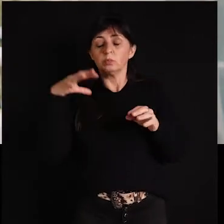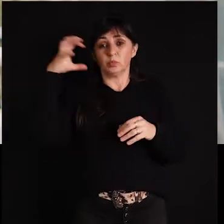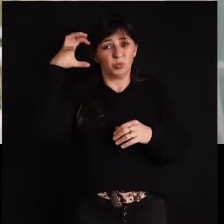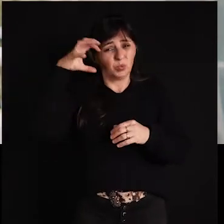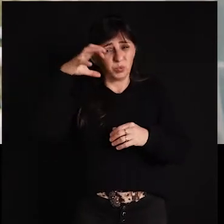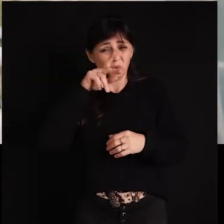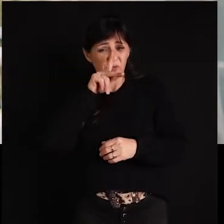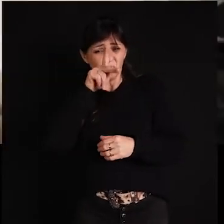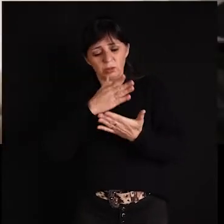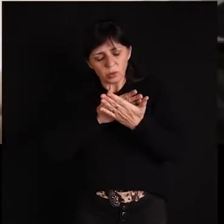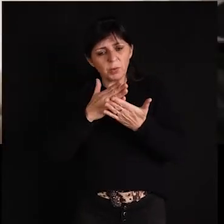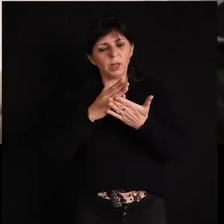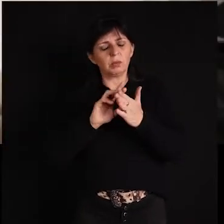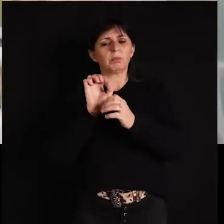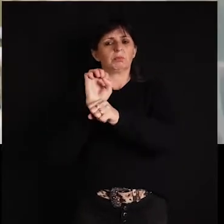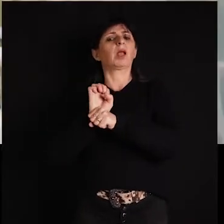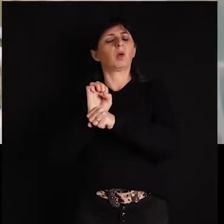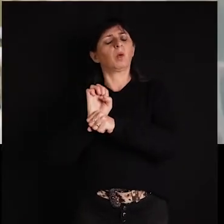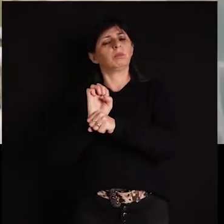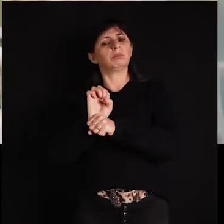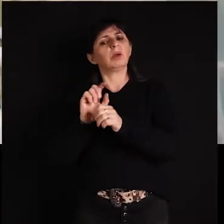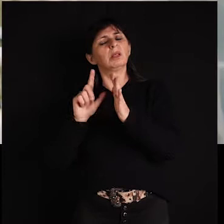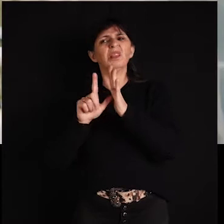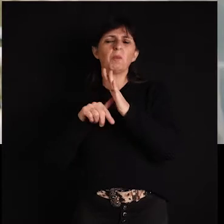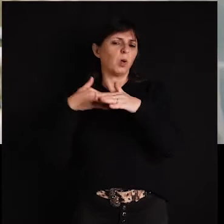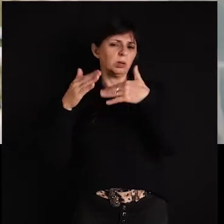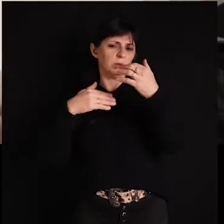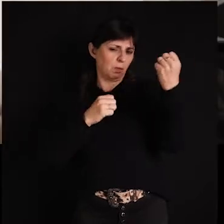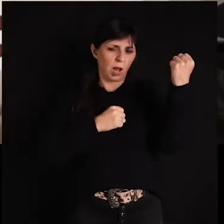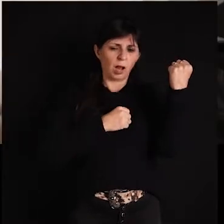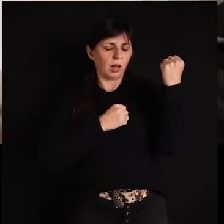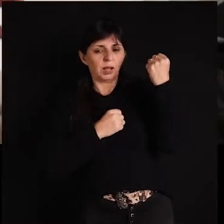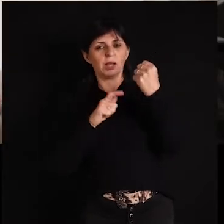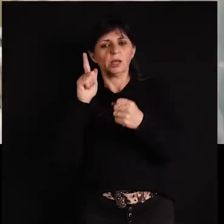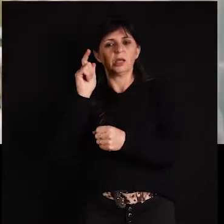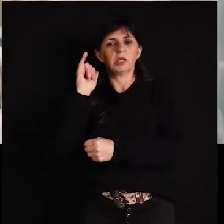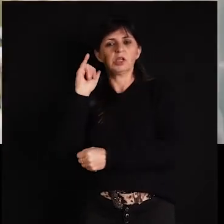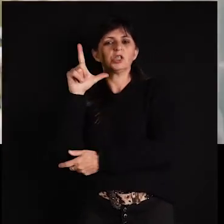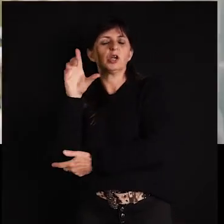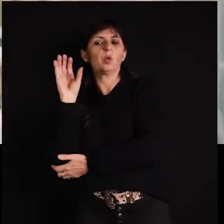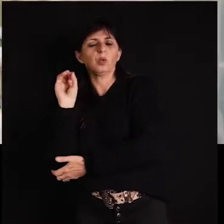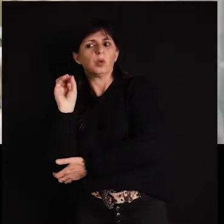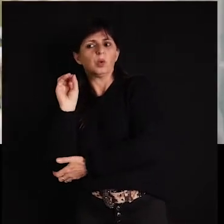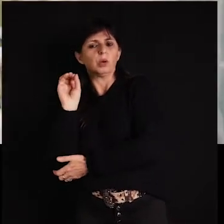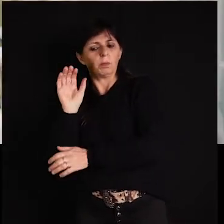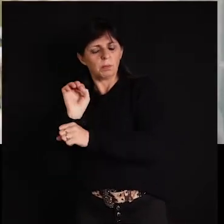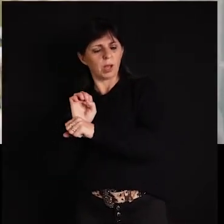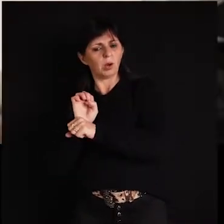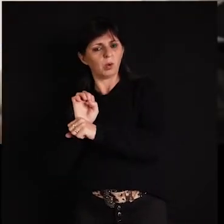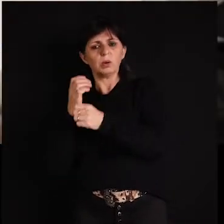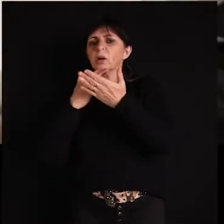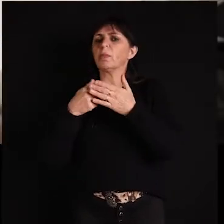já de início, de repente parou. E numa altura do baile, o Gildo parou e começou a falar,